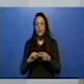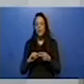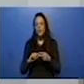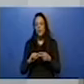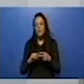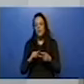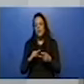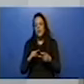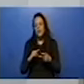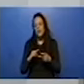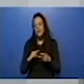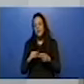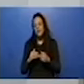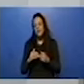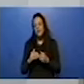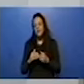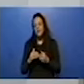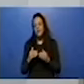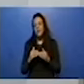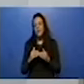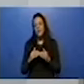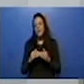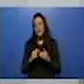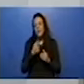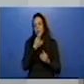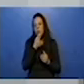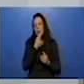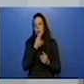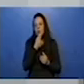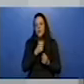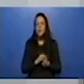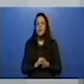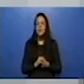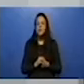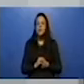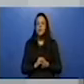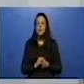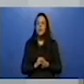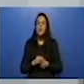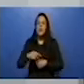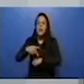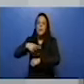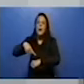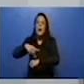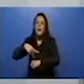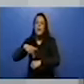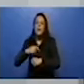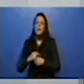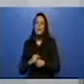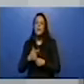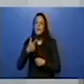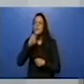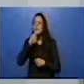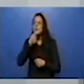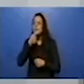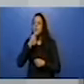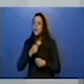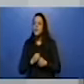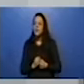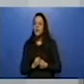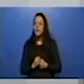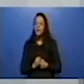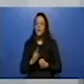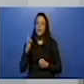acordo com o inglês britânico. Nos Estados Unidos, por exemplo, é muito mais praticável e usual came,